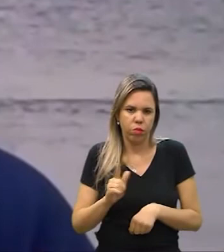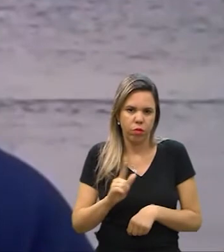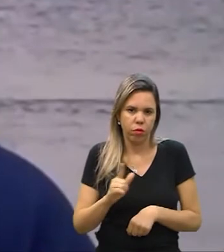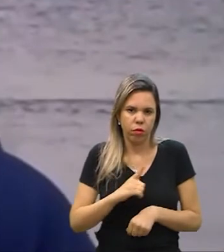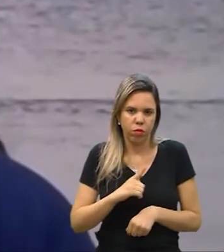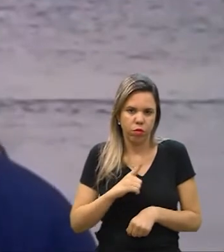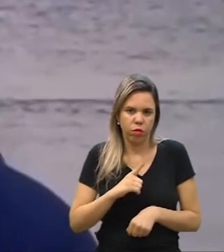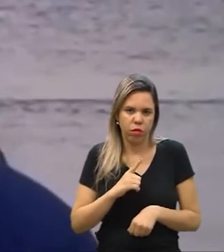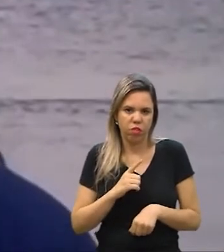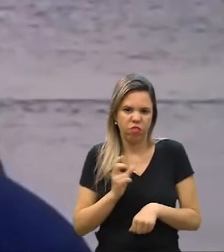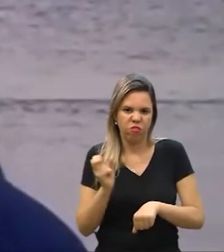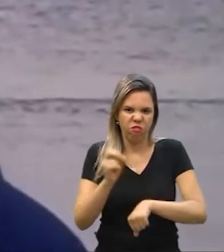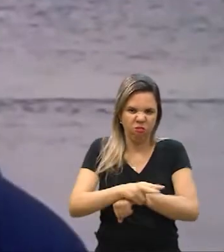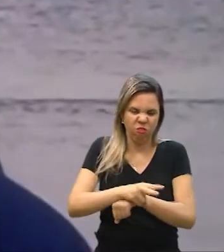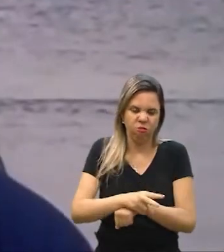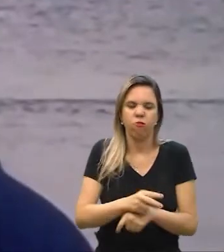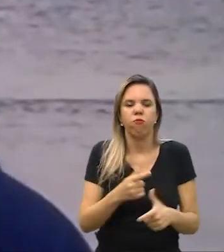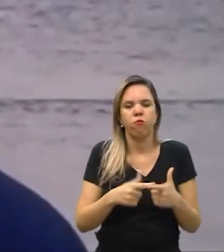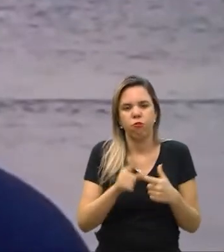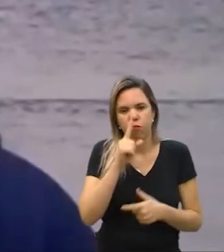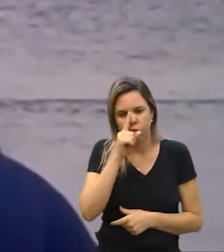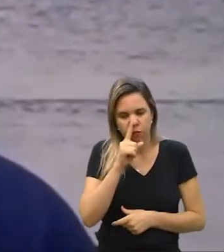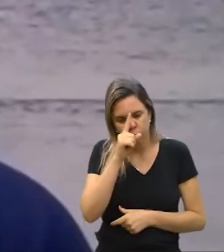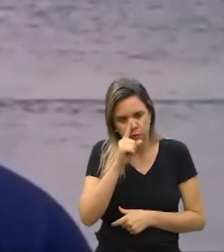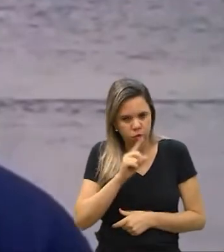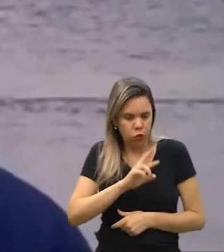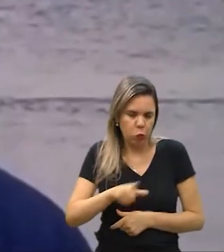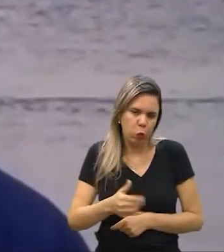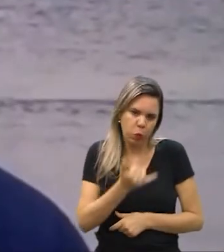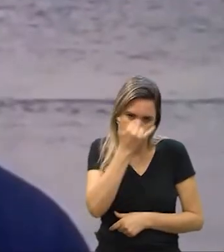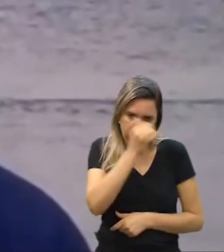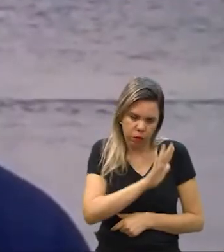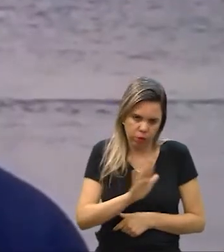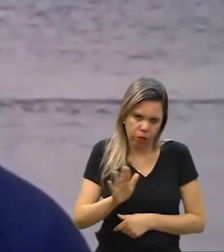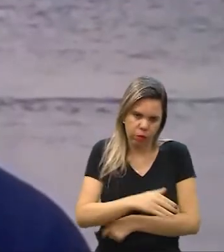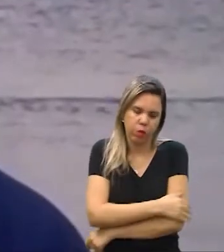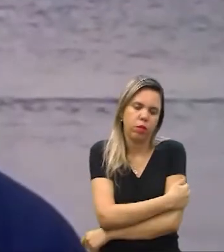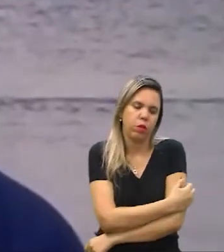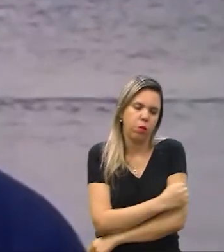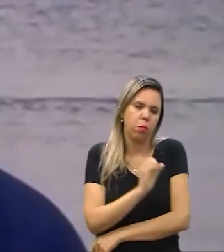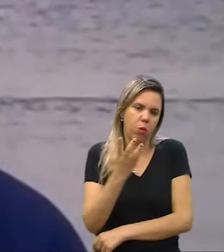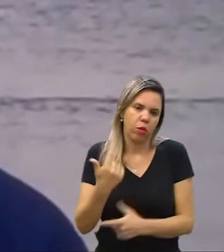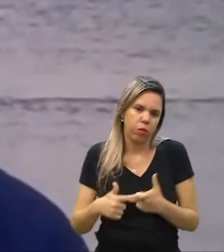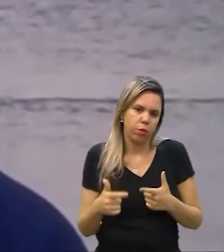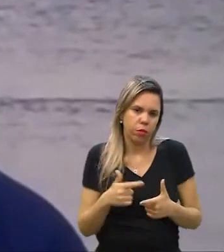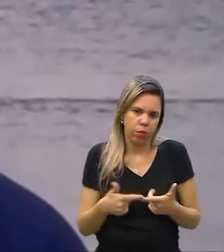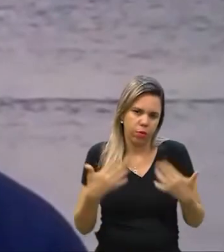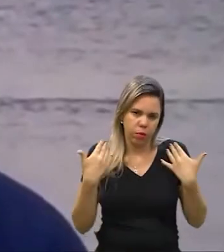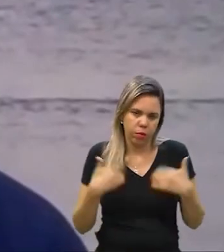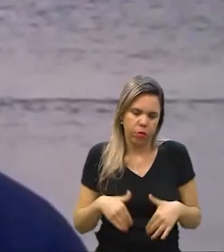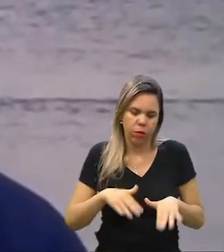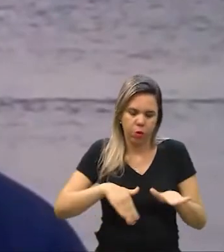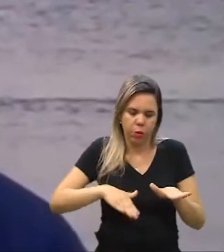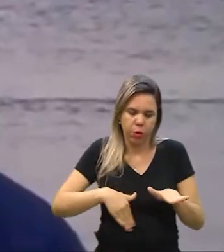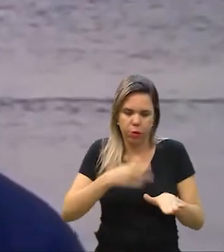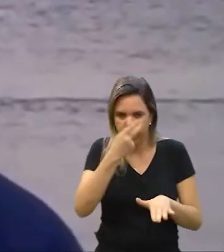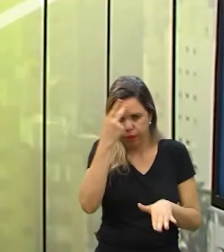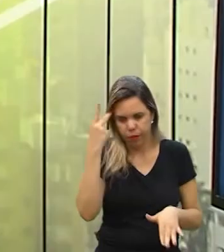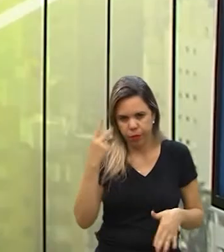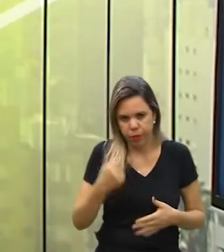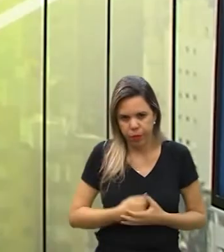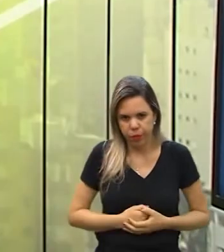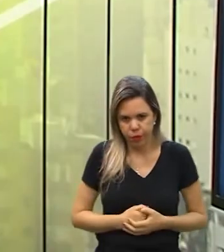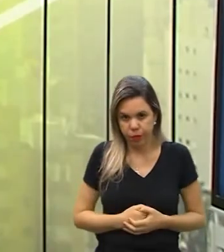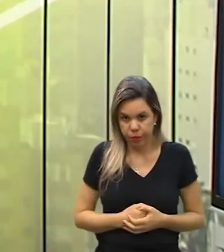que tem esse veneno, né, que não é letal, mas pode causar problema para o mergulhador,